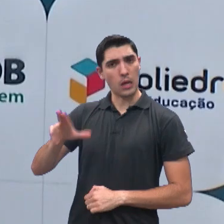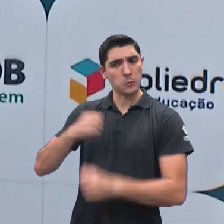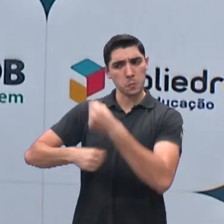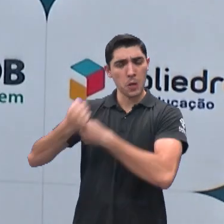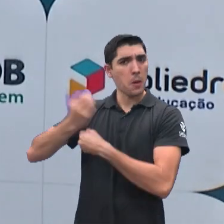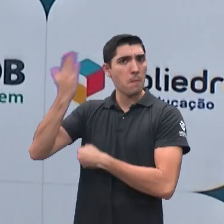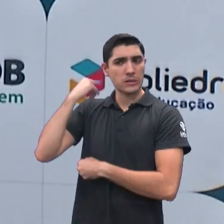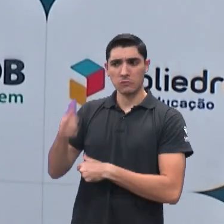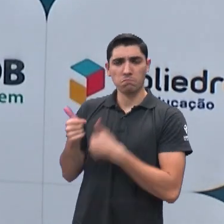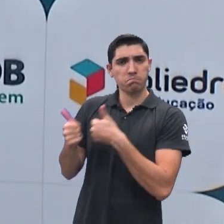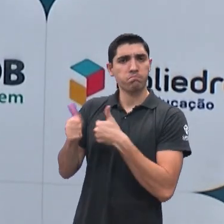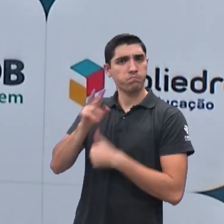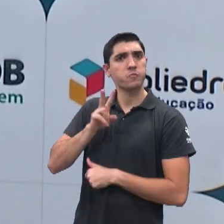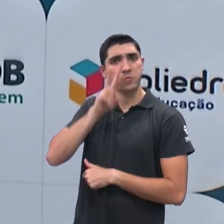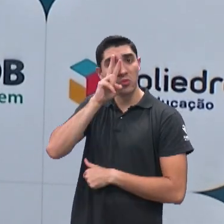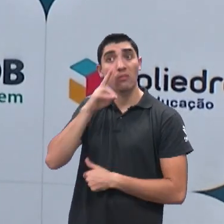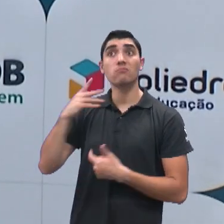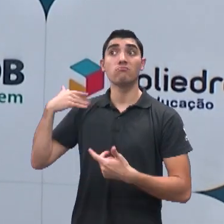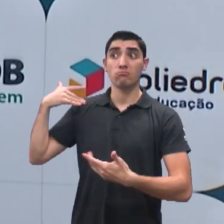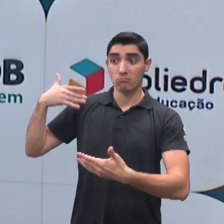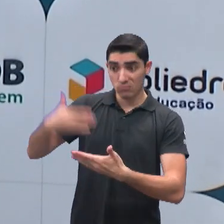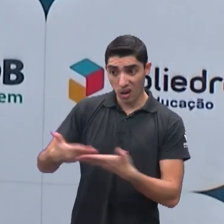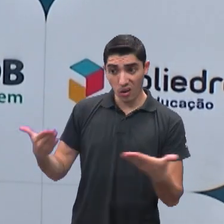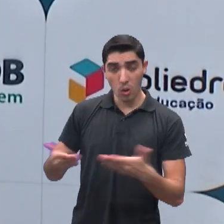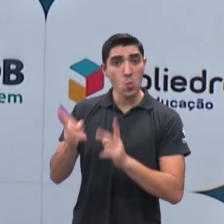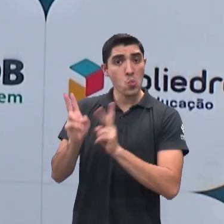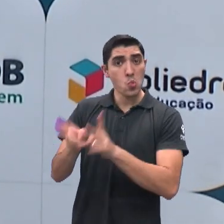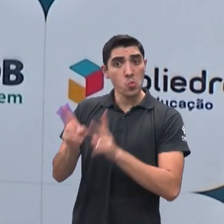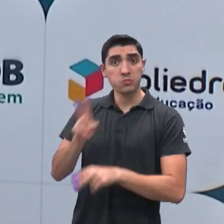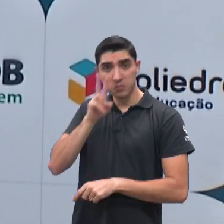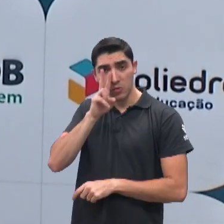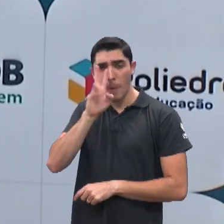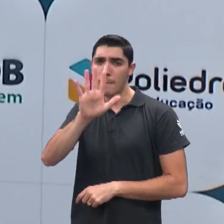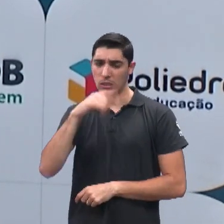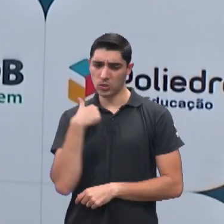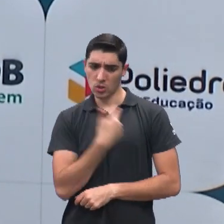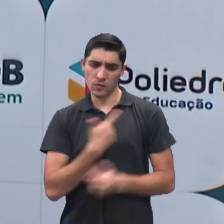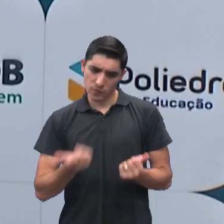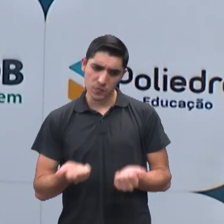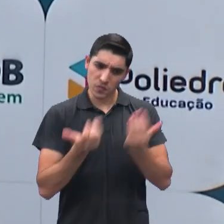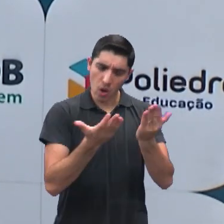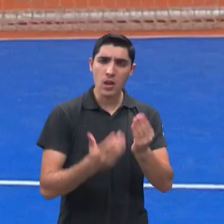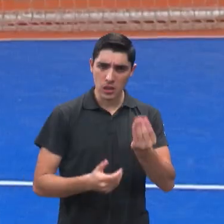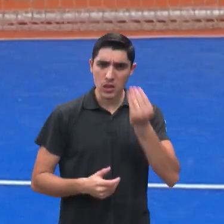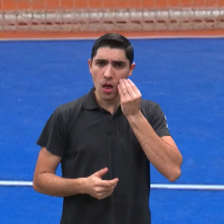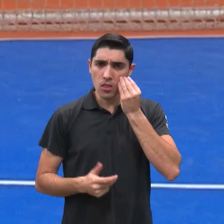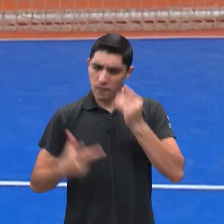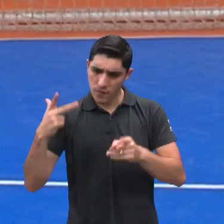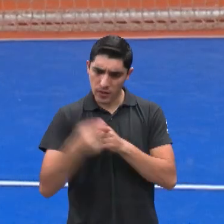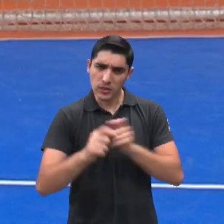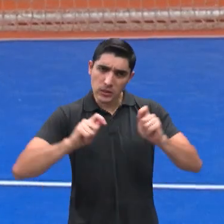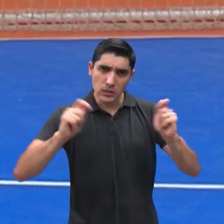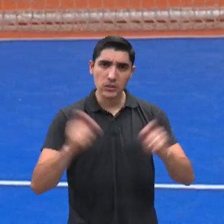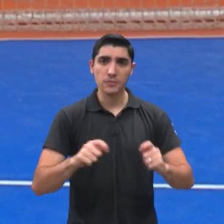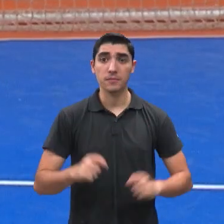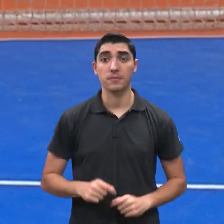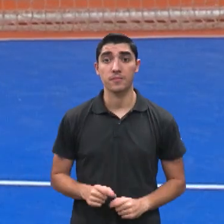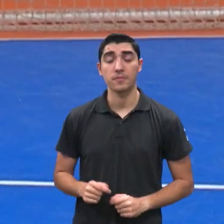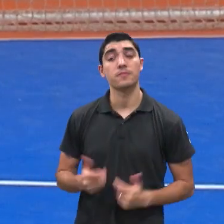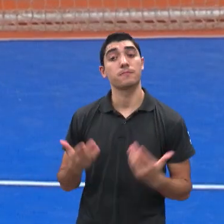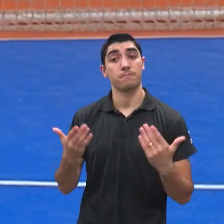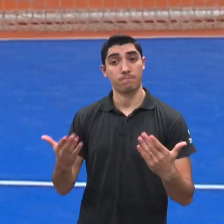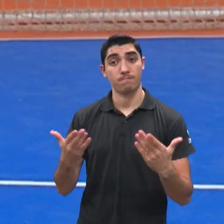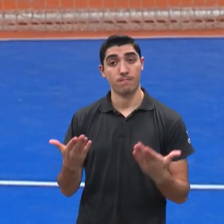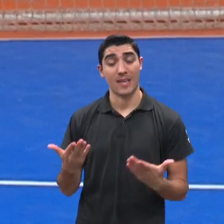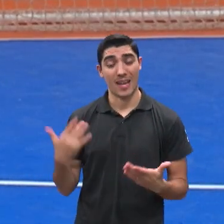manteve os jogadores e reforçou ainda mais, mas a gente vai lá para trazer a vitória mesmo, a gente vai com esse pensamento. Até o momento, a maior dificuldade do